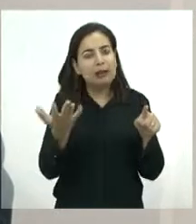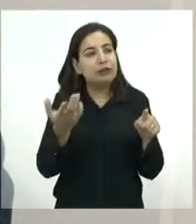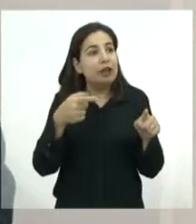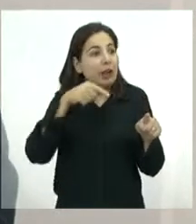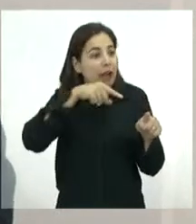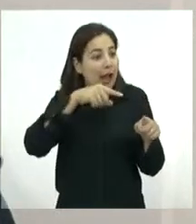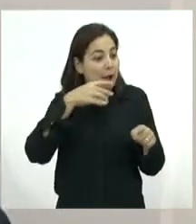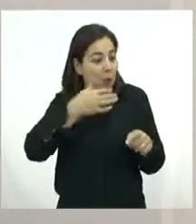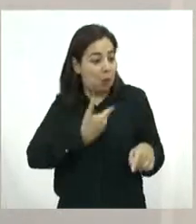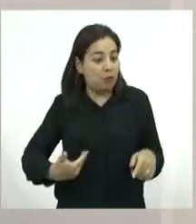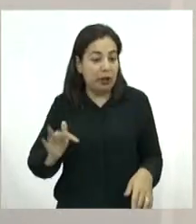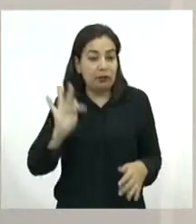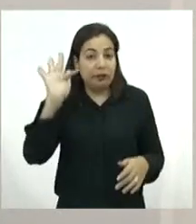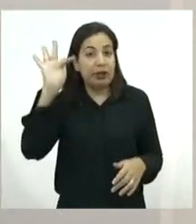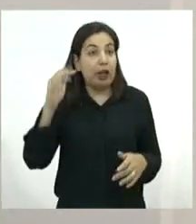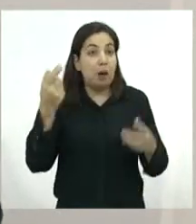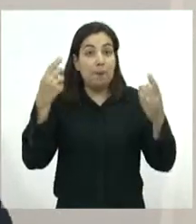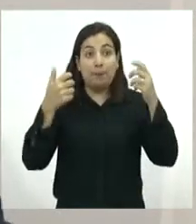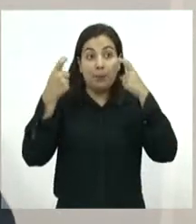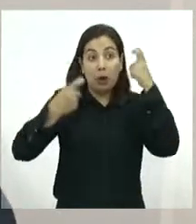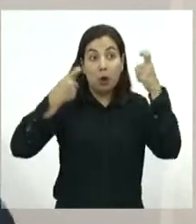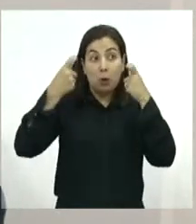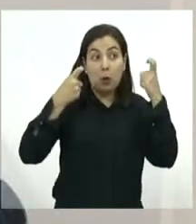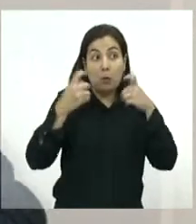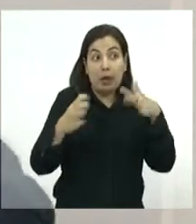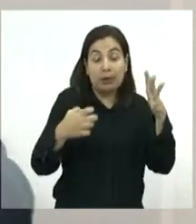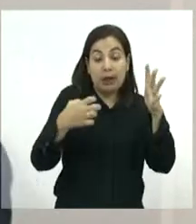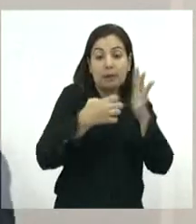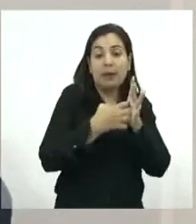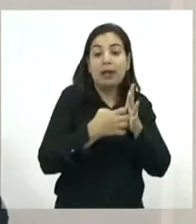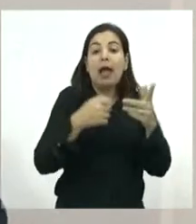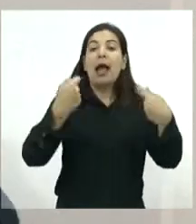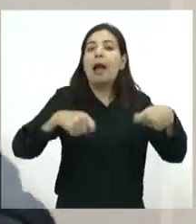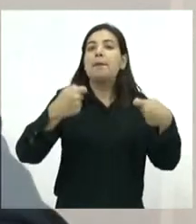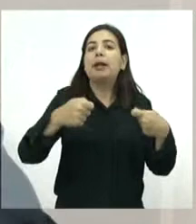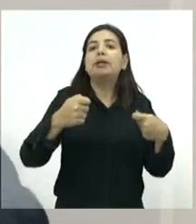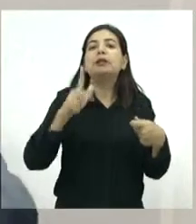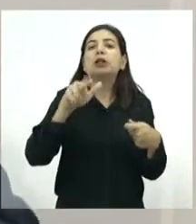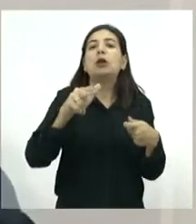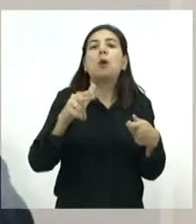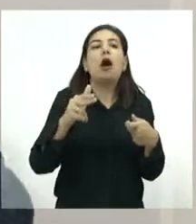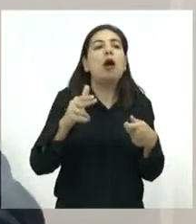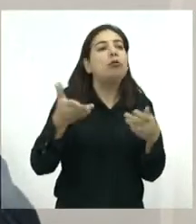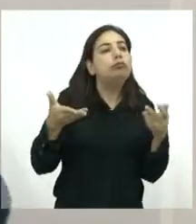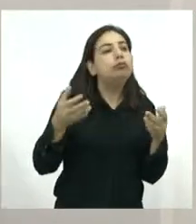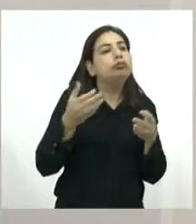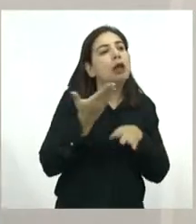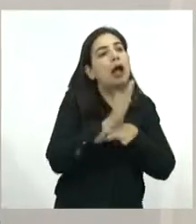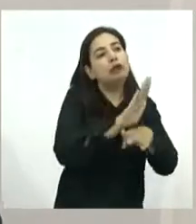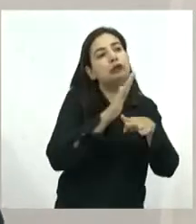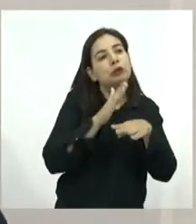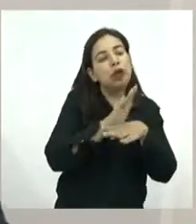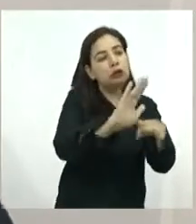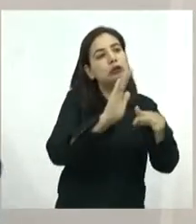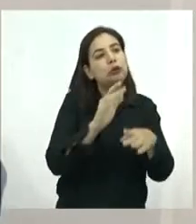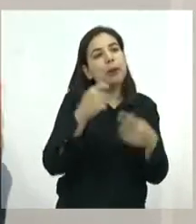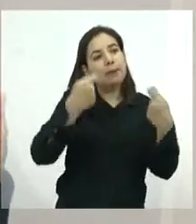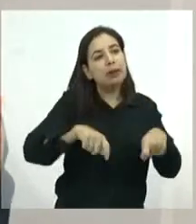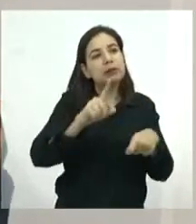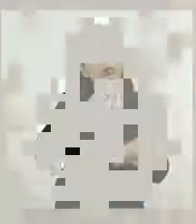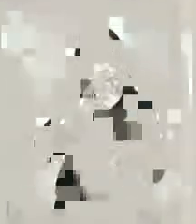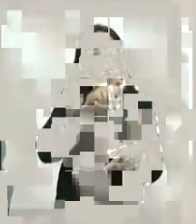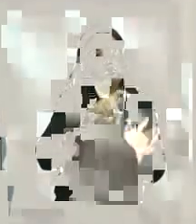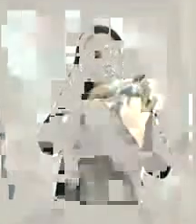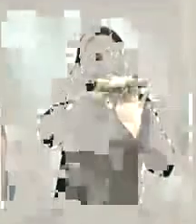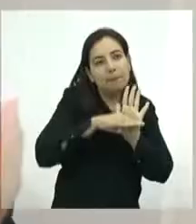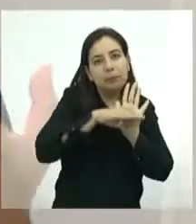o governo federal começou a aumentar ou dar com mais facilidade incentivos fiscais para as grandes empresas. Ou